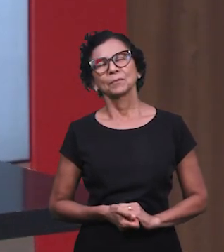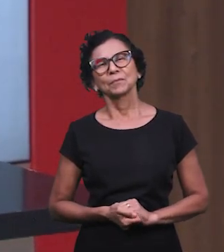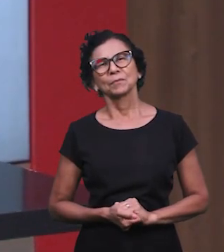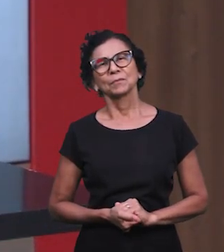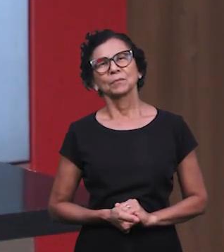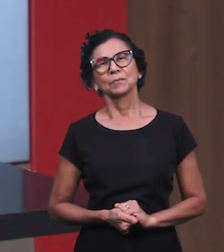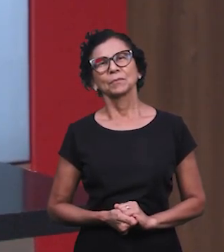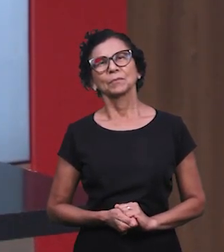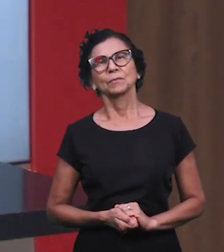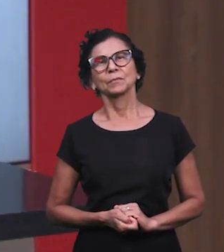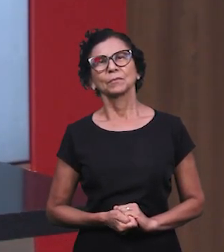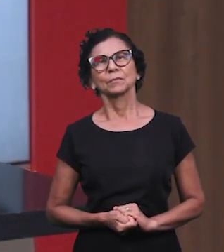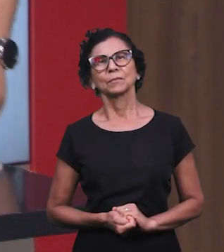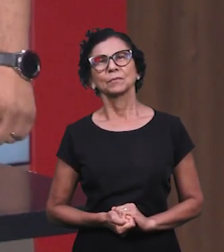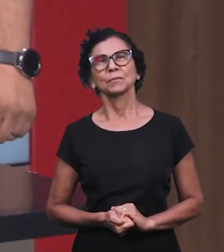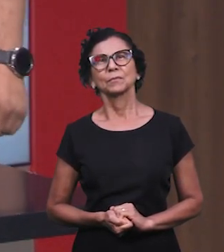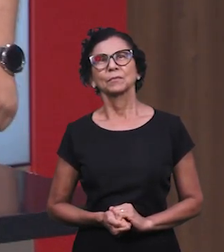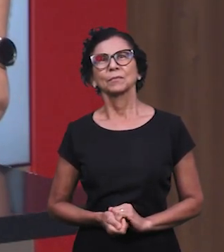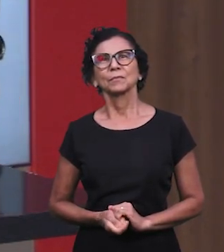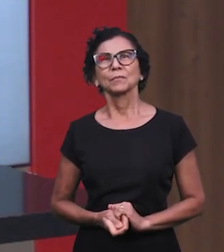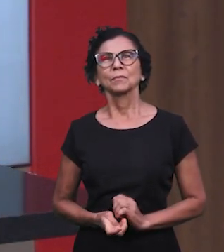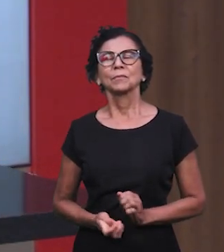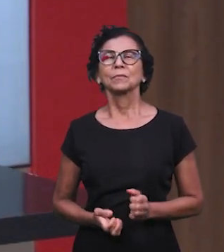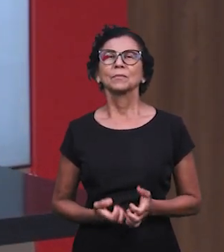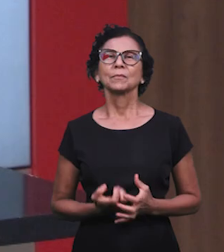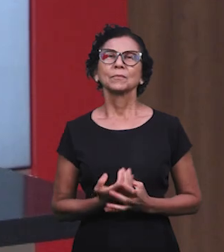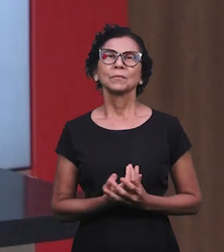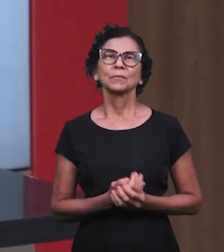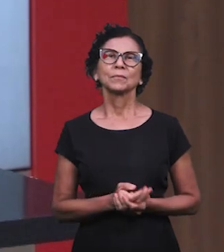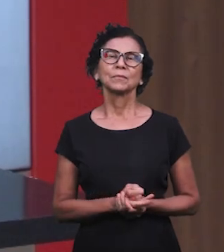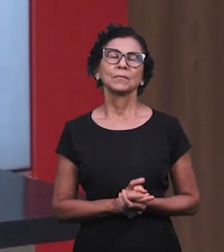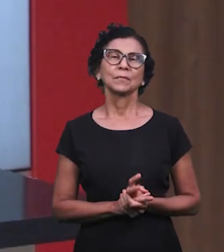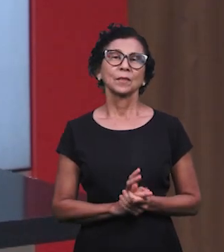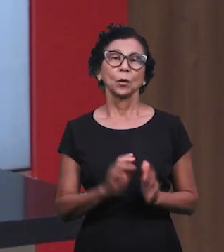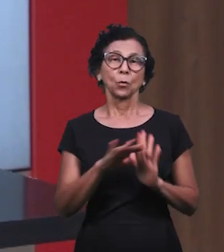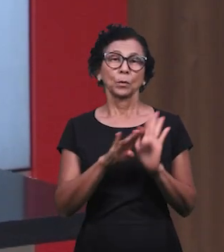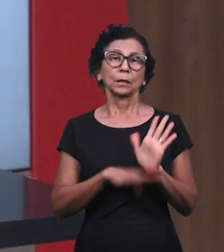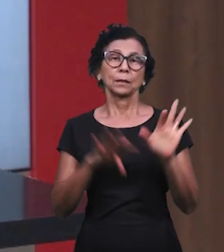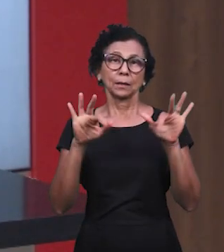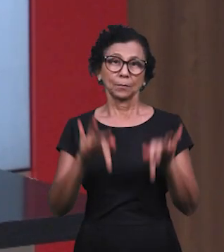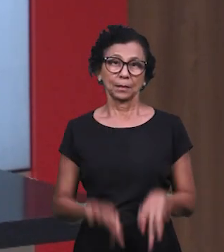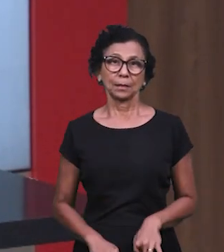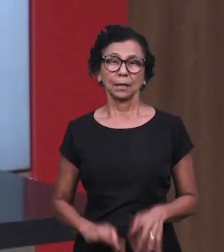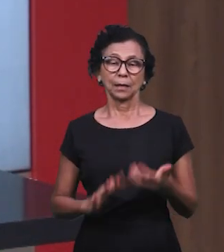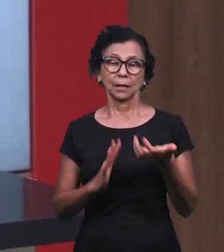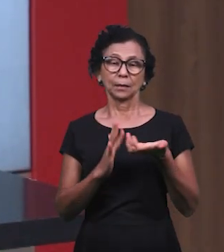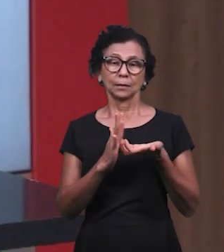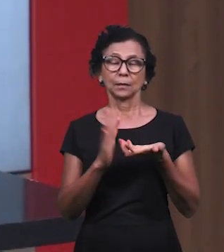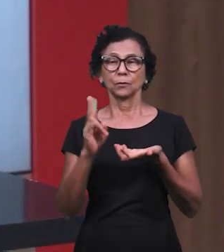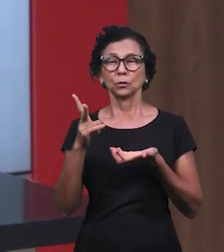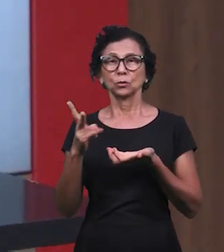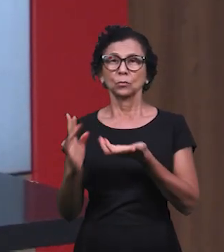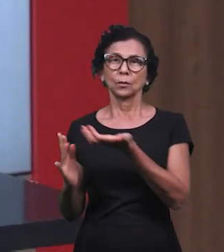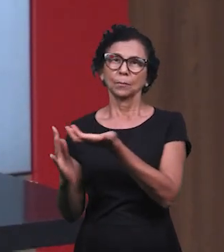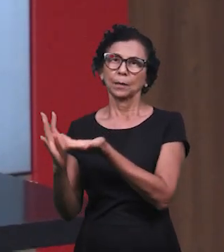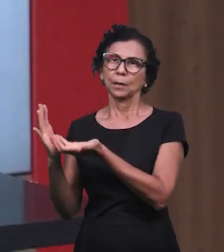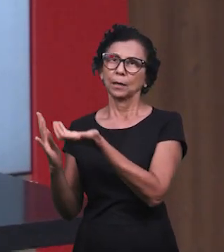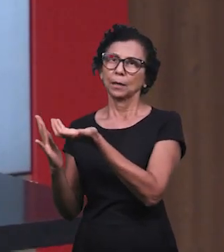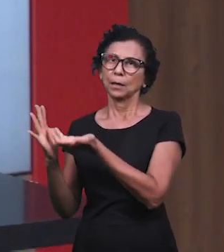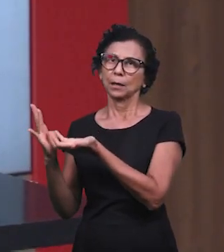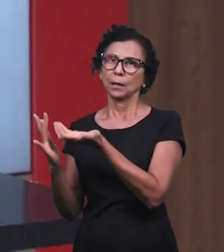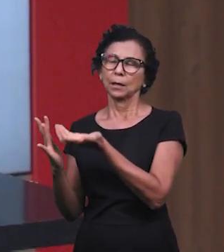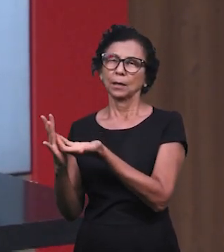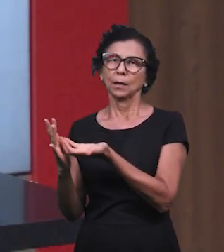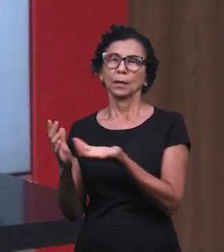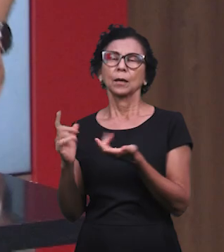óleo. A gente vai terminar o programa e ela vai continuar aqui acesa. Por causa do óleo. E